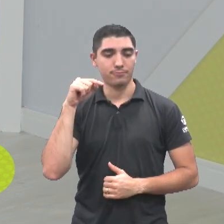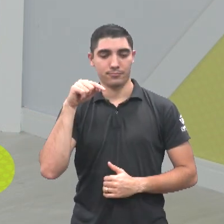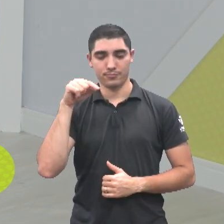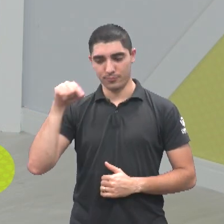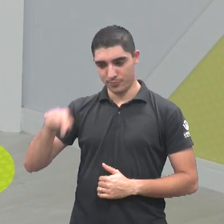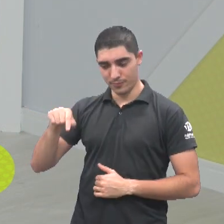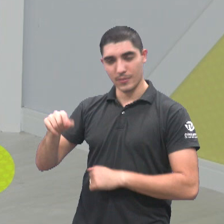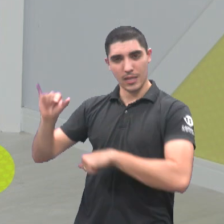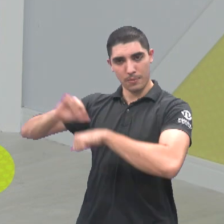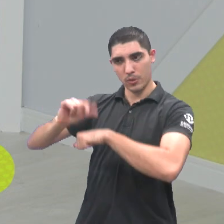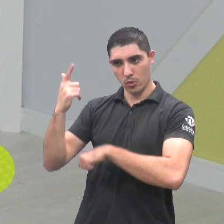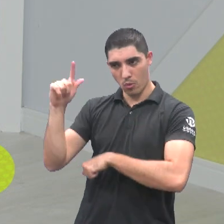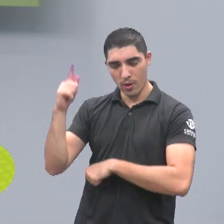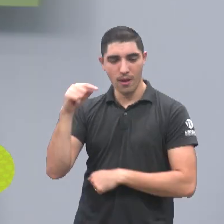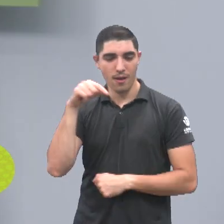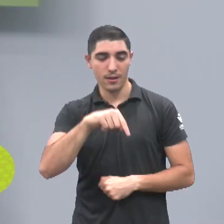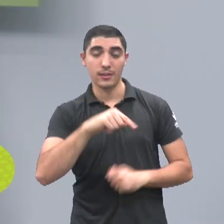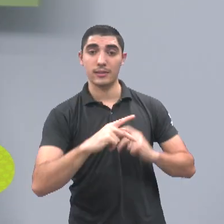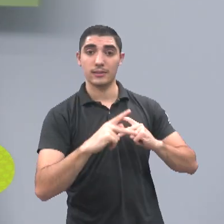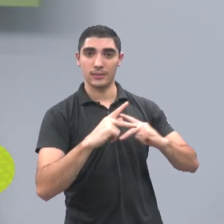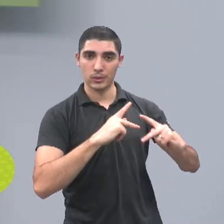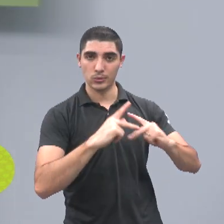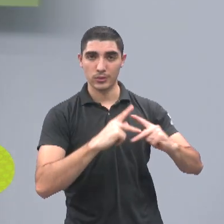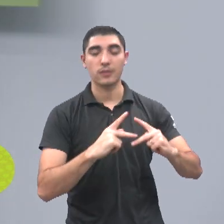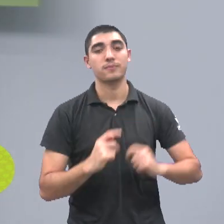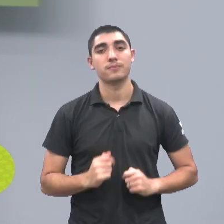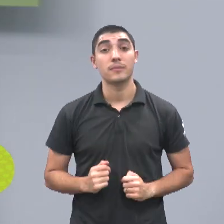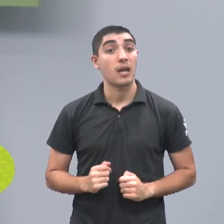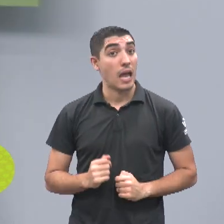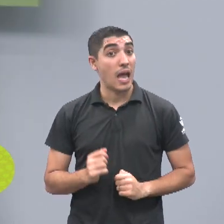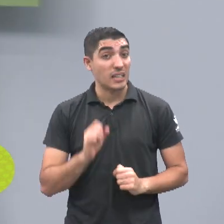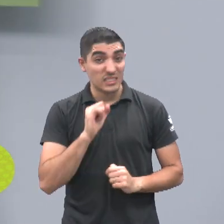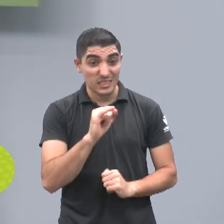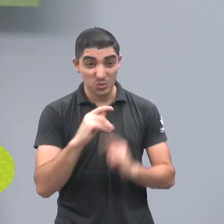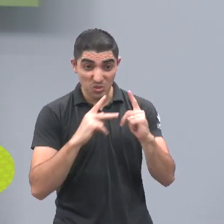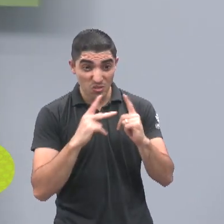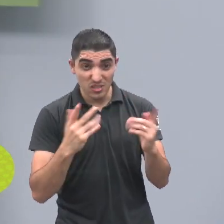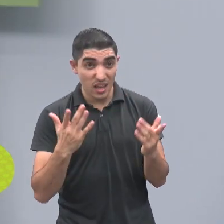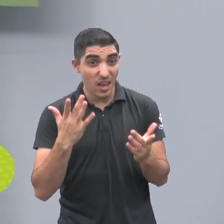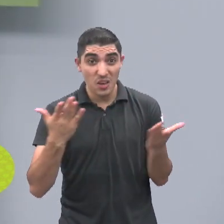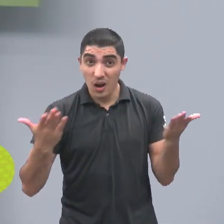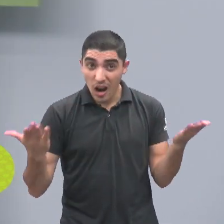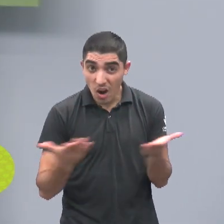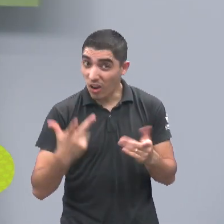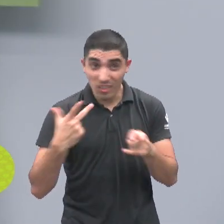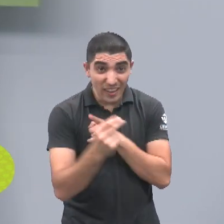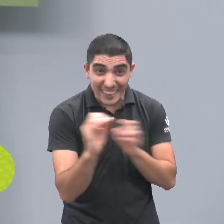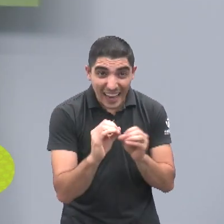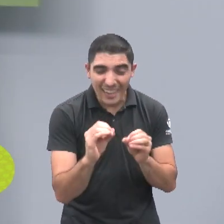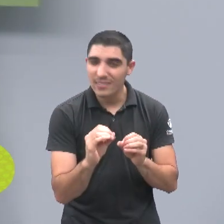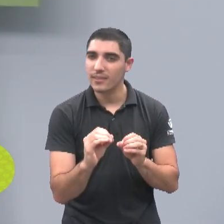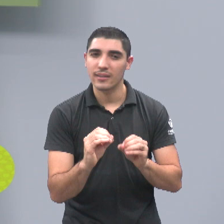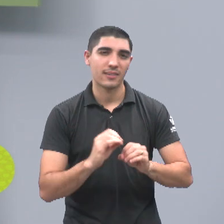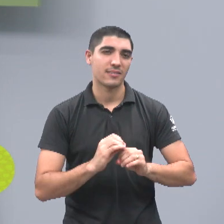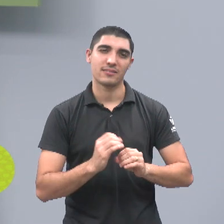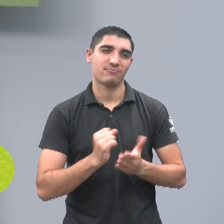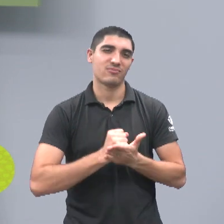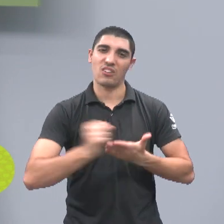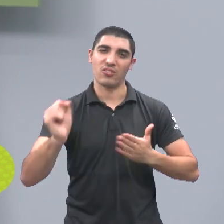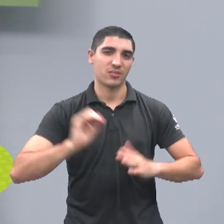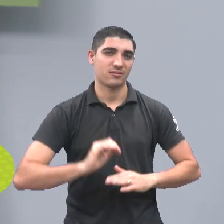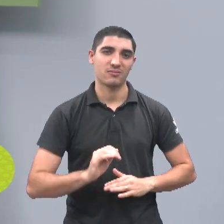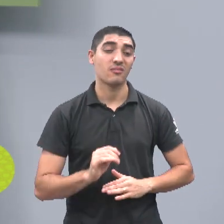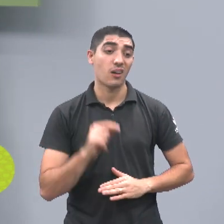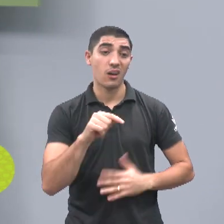Rio Vermelho, em Goiânia, Brunão. Se não for agora, não vai mais. É o último colocado, o time que fez, sei lá,